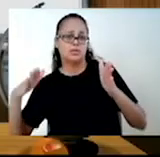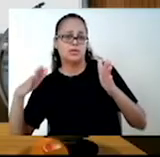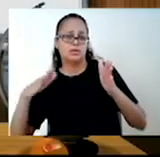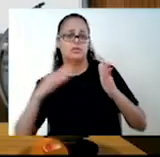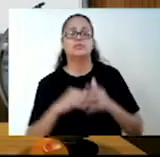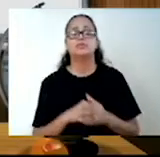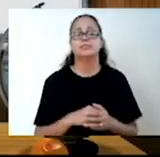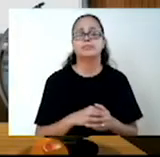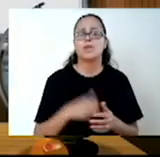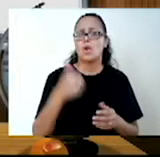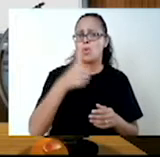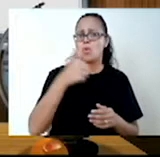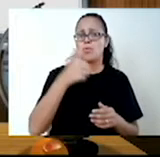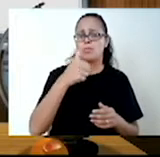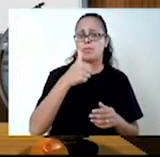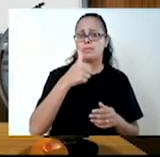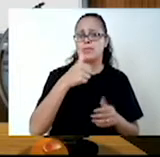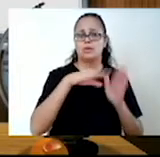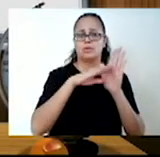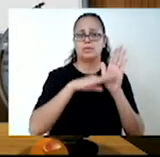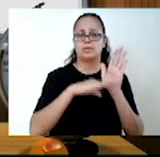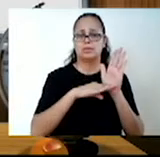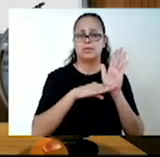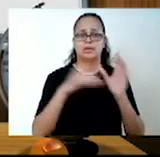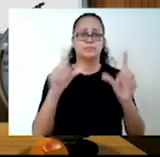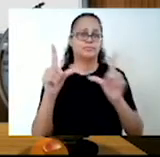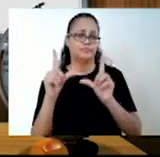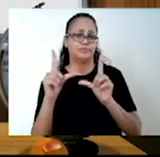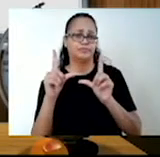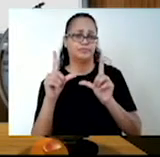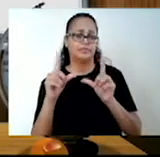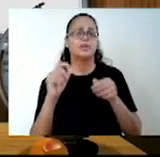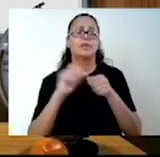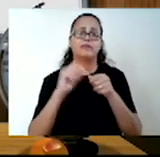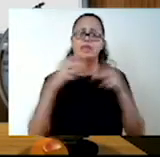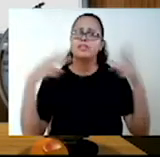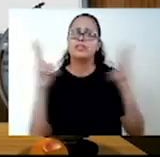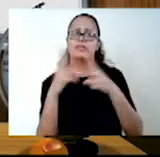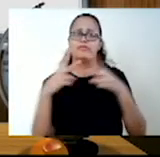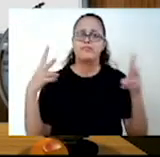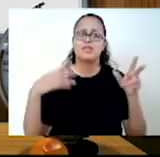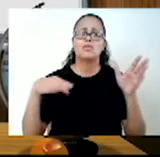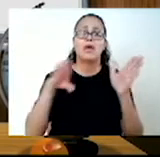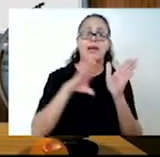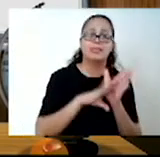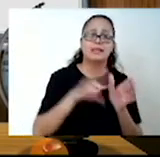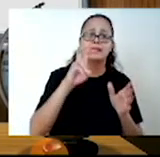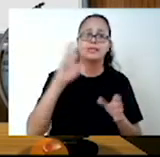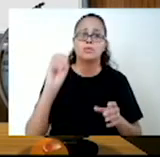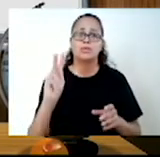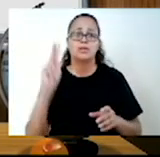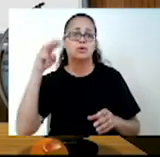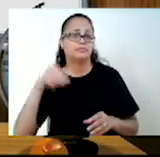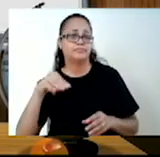formar. O primeiro estágio desse sistema é chamado de depressão tropical, quando os ventos chegam até 50 km por